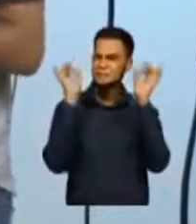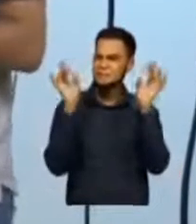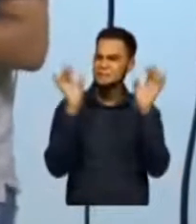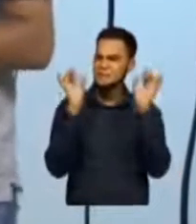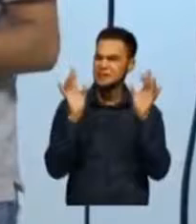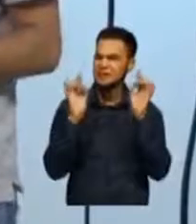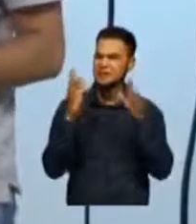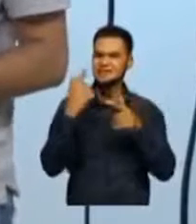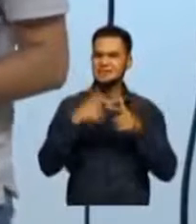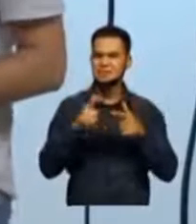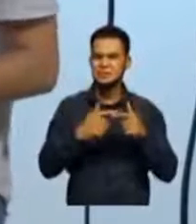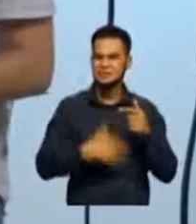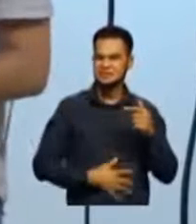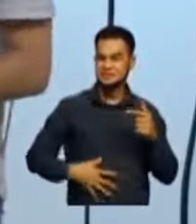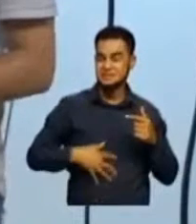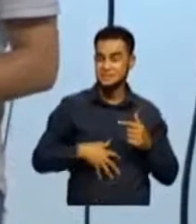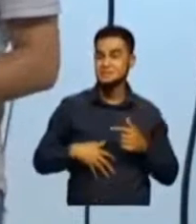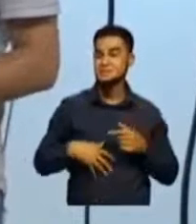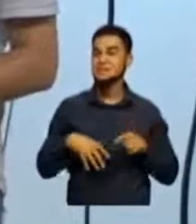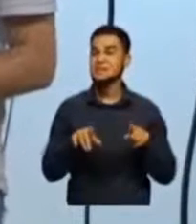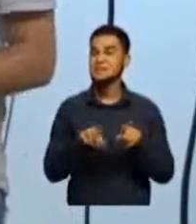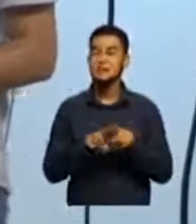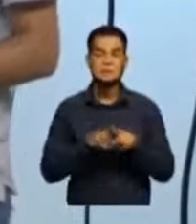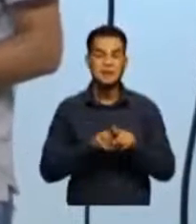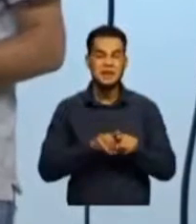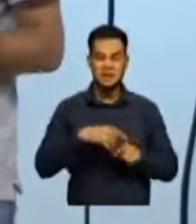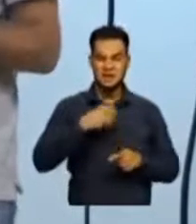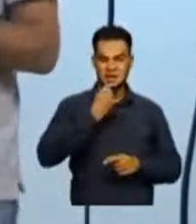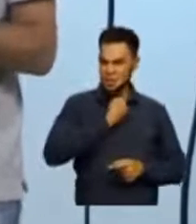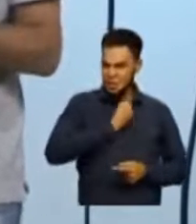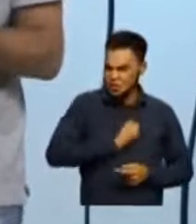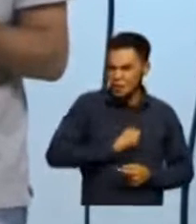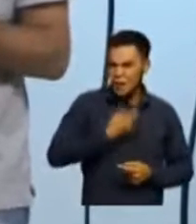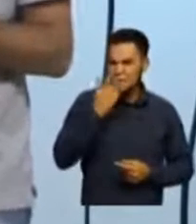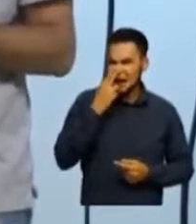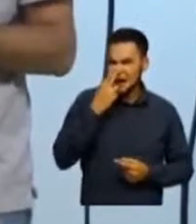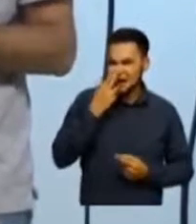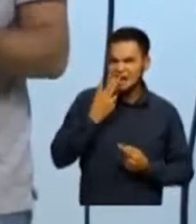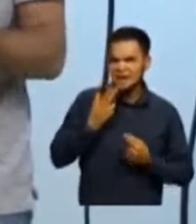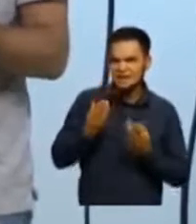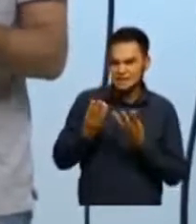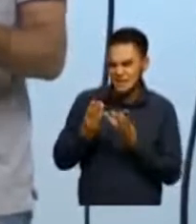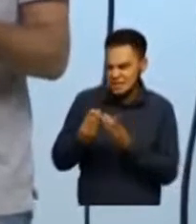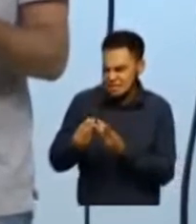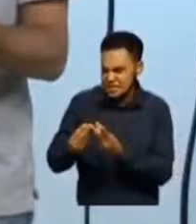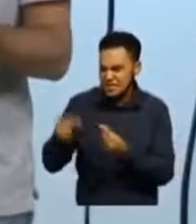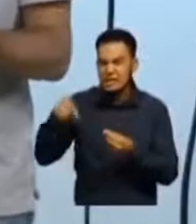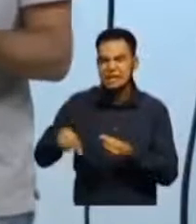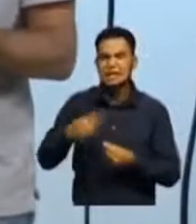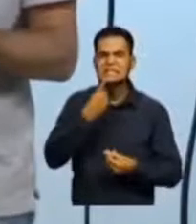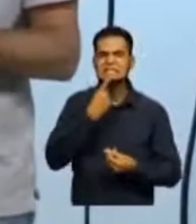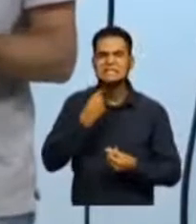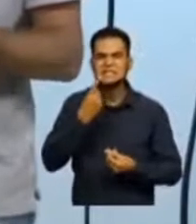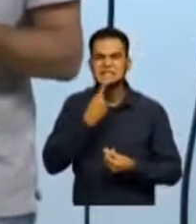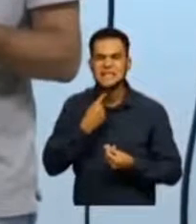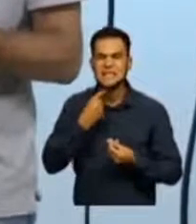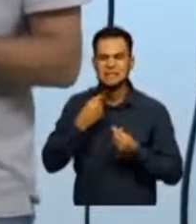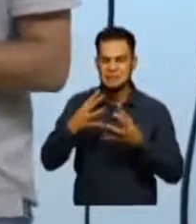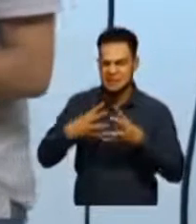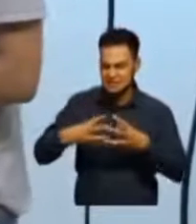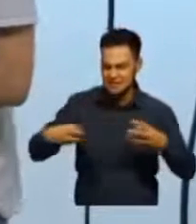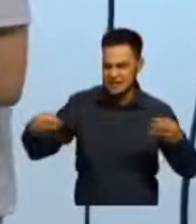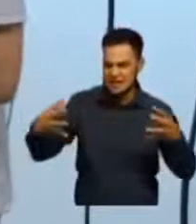digestivos. As fezes que a gente fala mucossanguinolentas são aquelas fezes, além de sangue, com bastante muco,